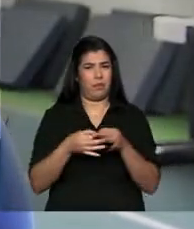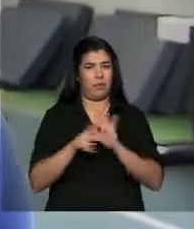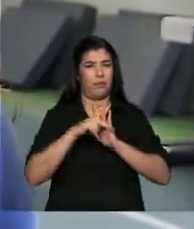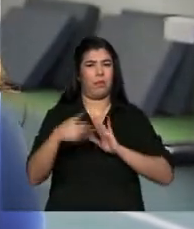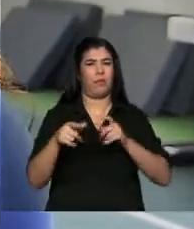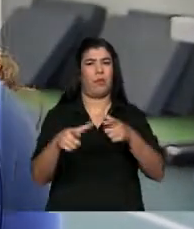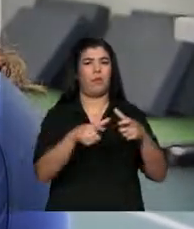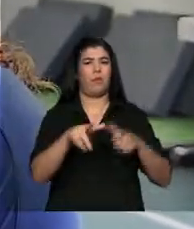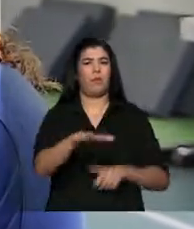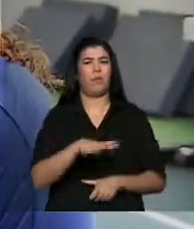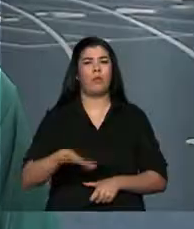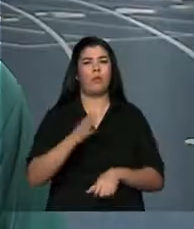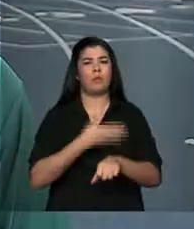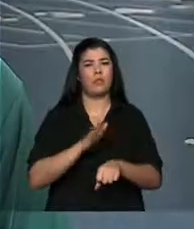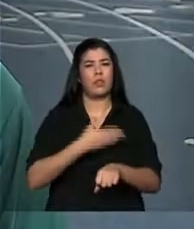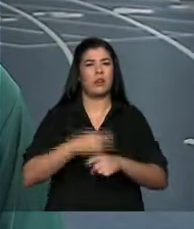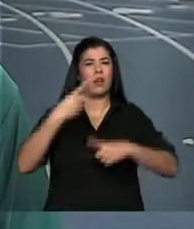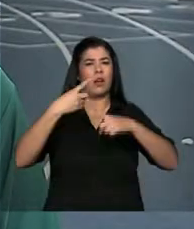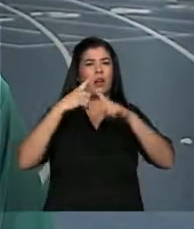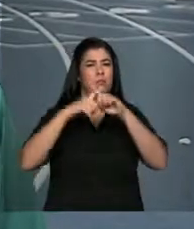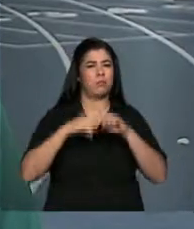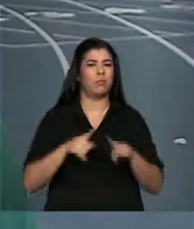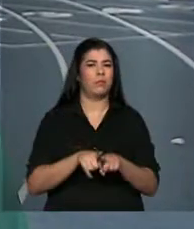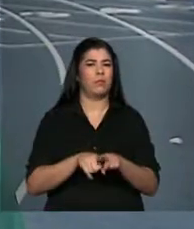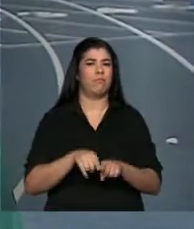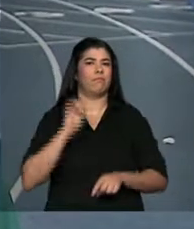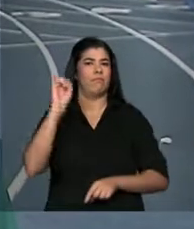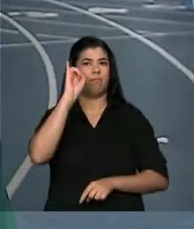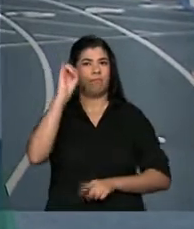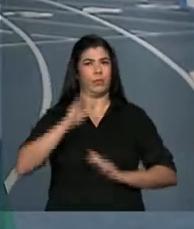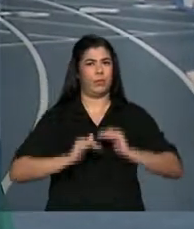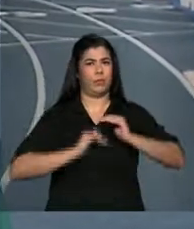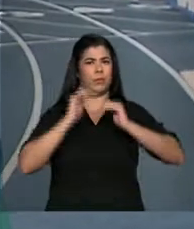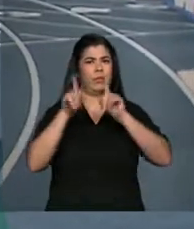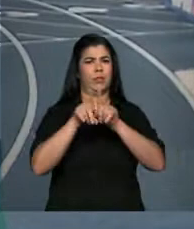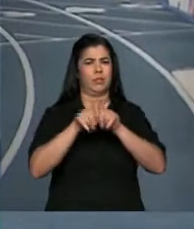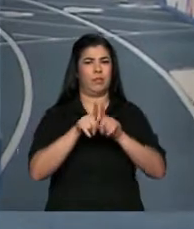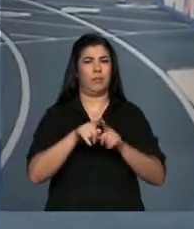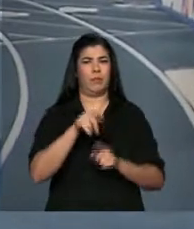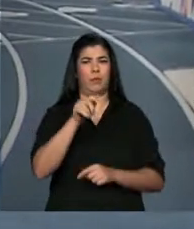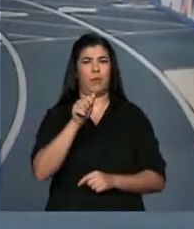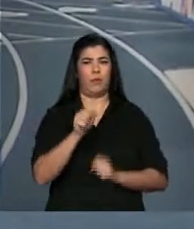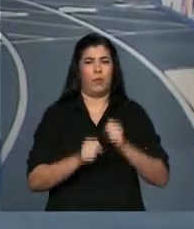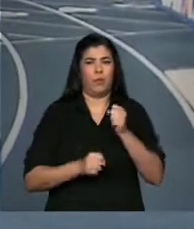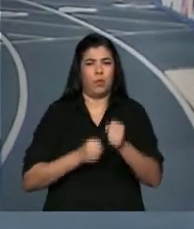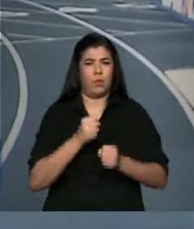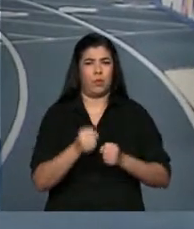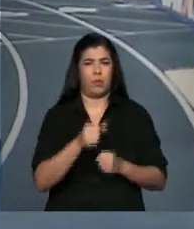para competir, um local para treinar. É fundamental para o crescimento do atletismo que seja